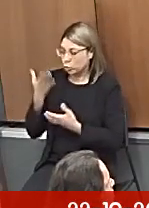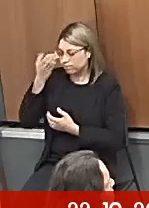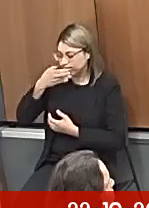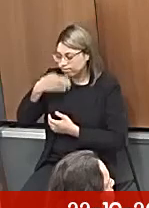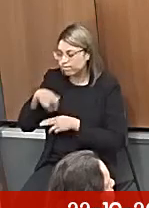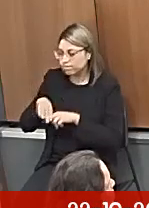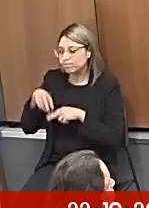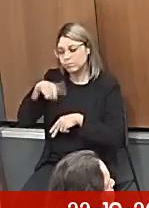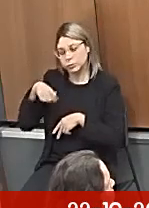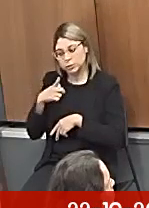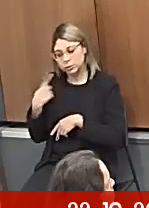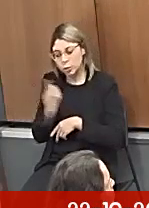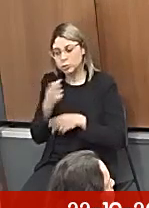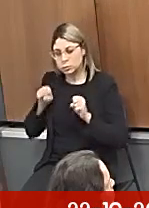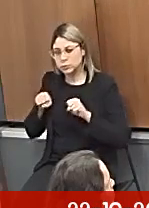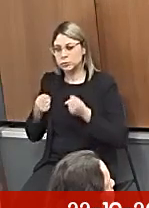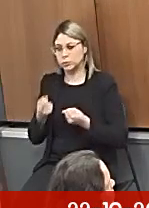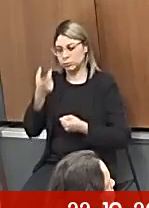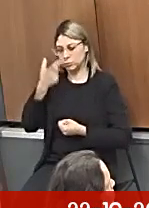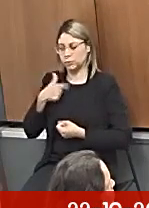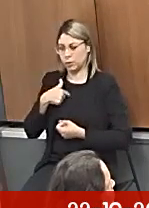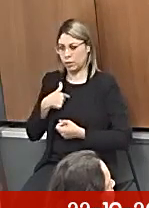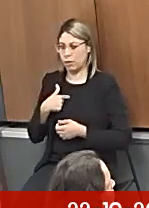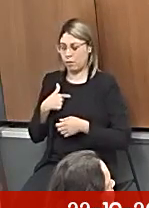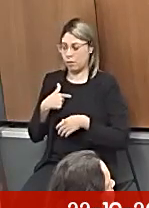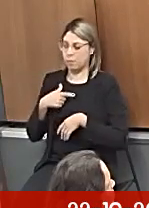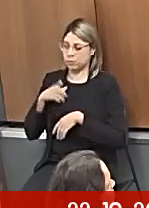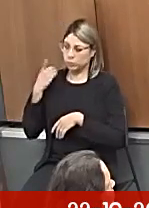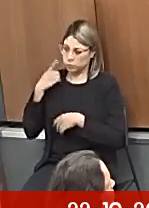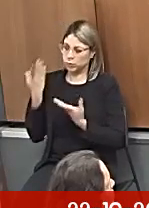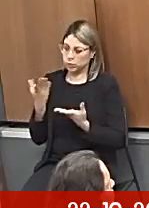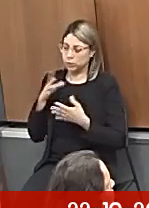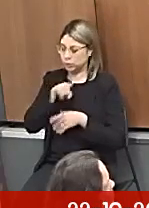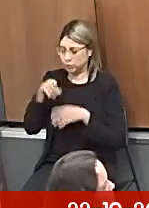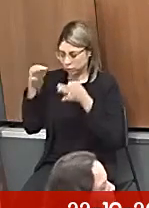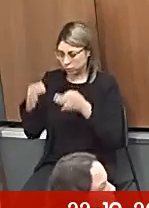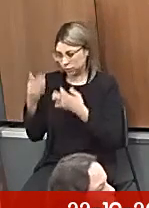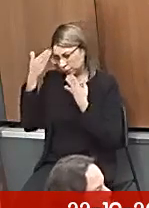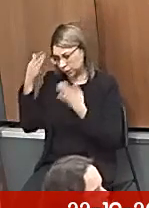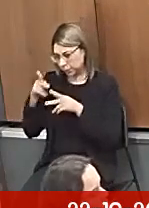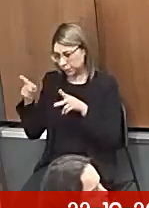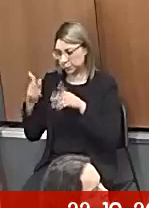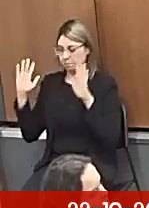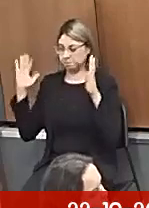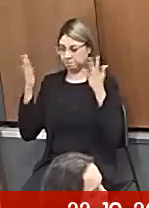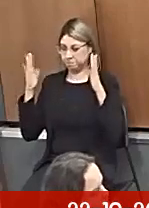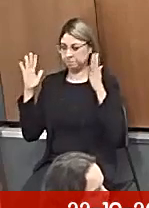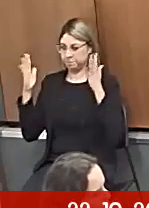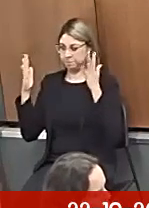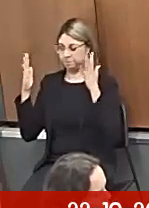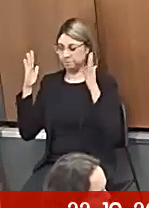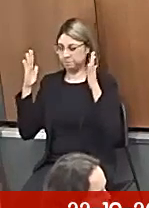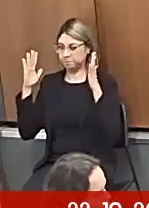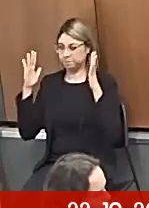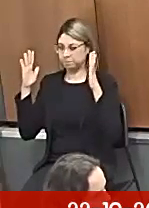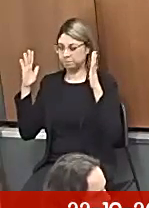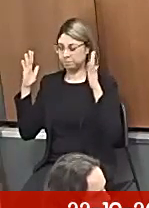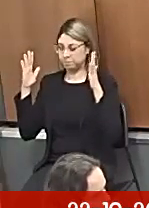elas serão defendidas pelo meu mandato. Isso vocês podem ter certeza. Obrigado, professor.